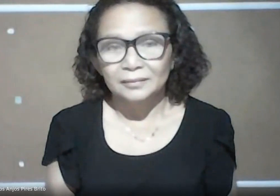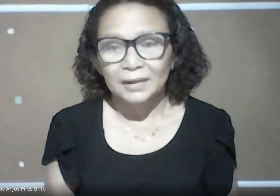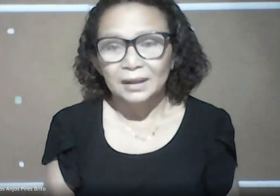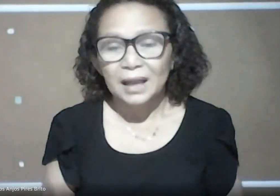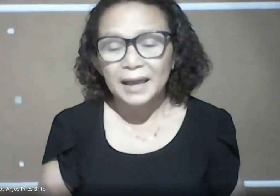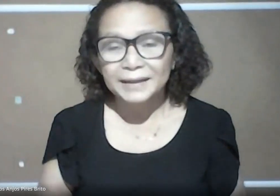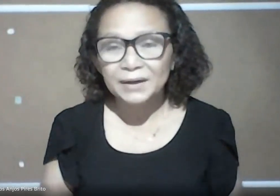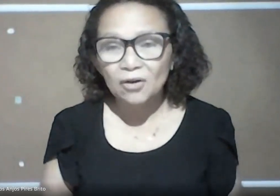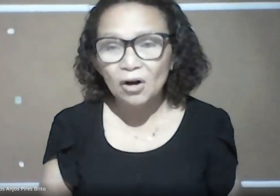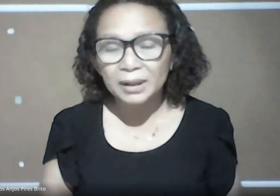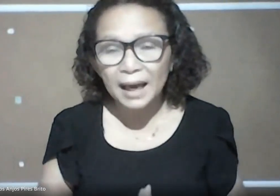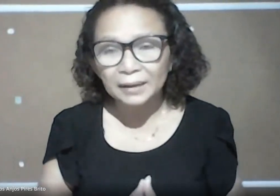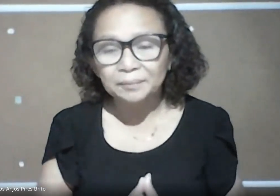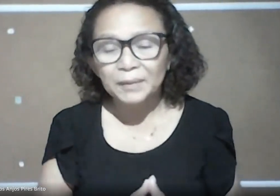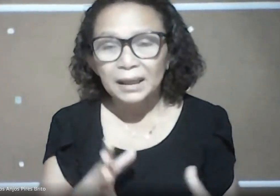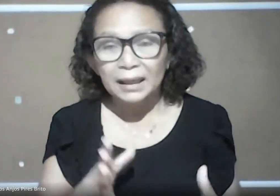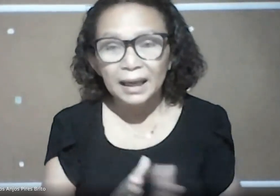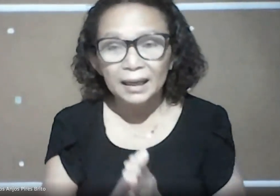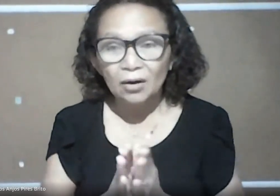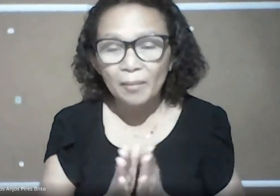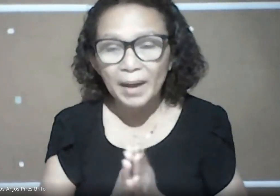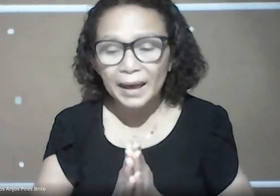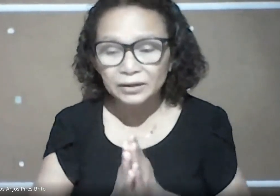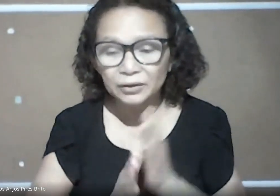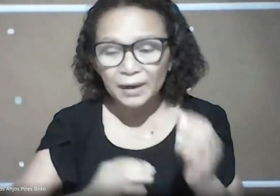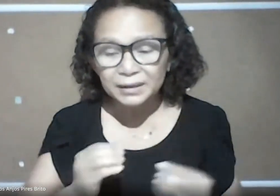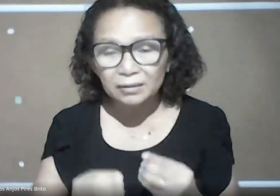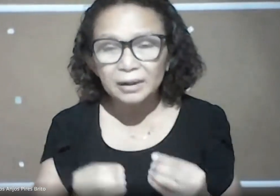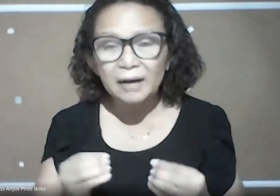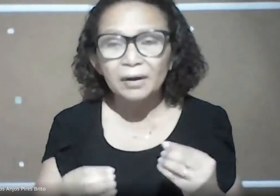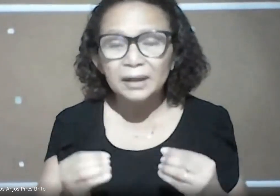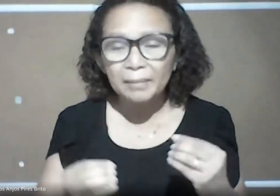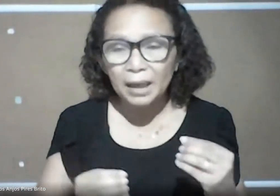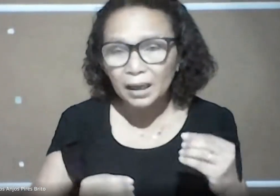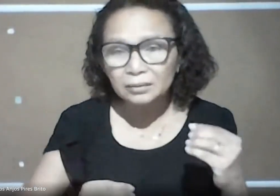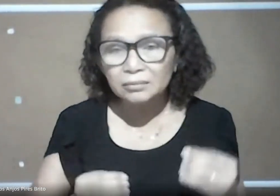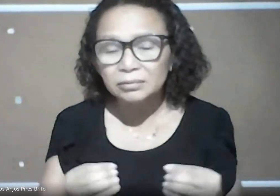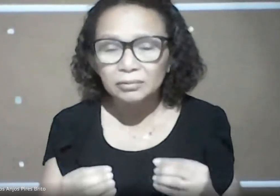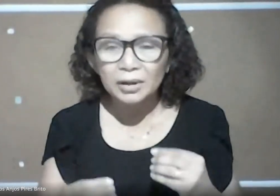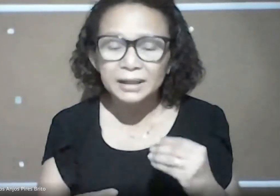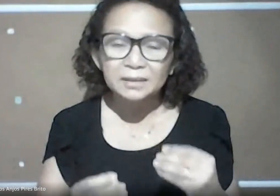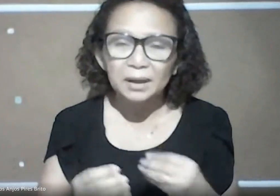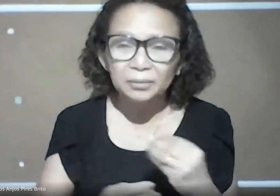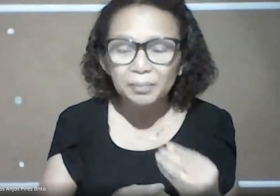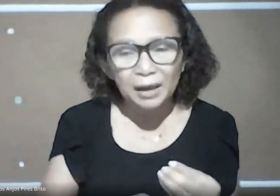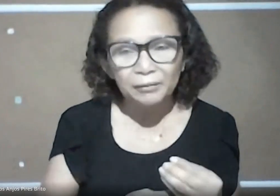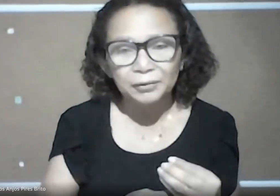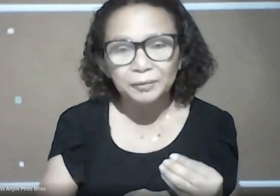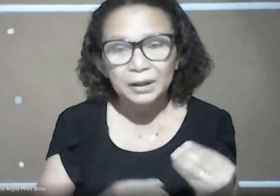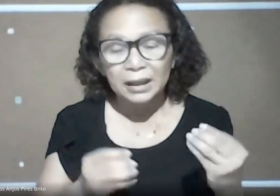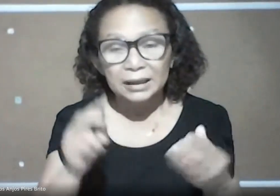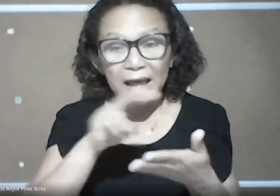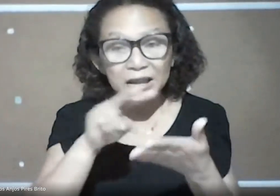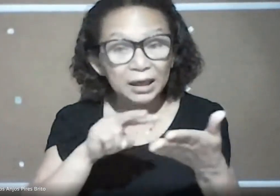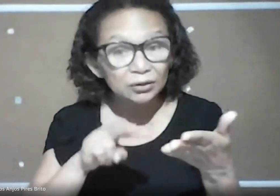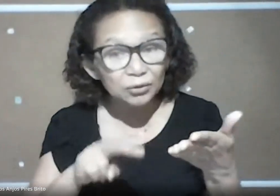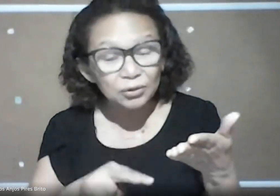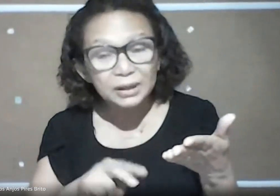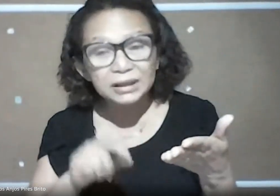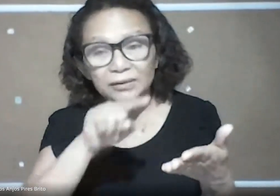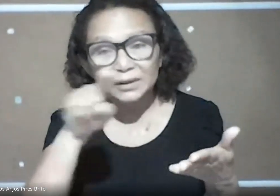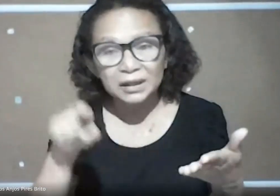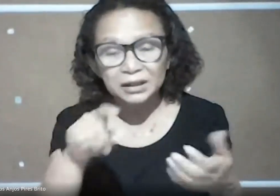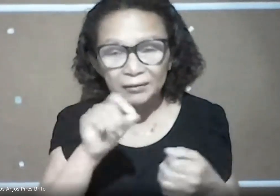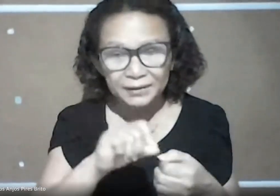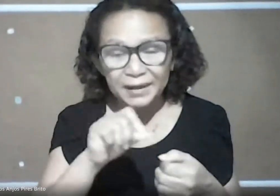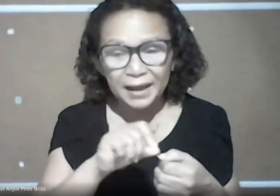Ok. Tá, esse é o combinado. E aí eu começo fazendo um levantamento do conhecimento prévio, das